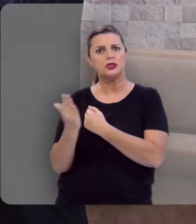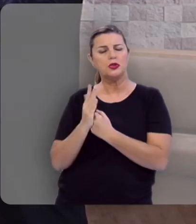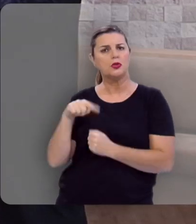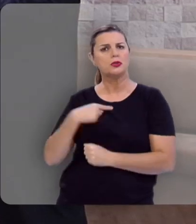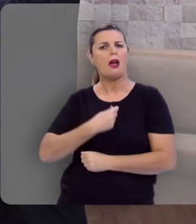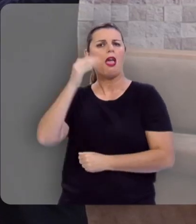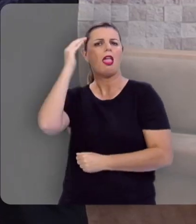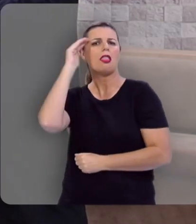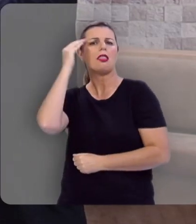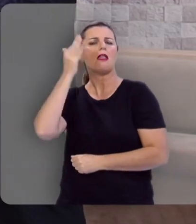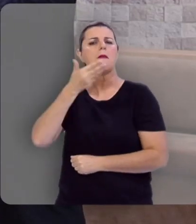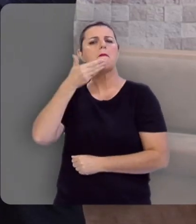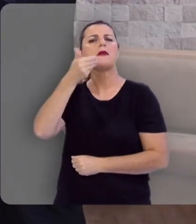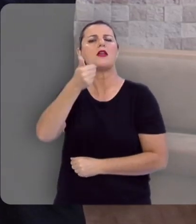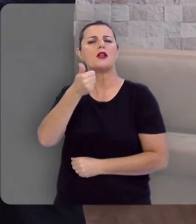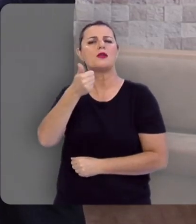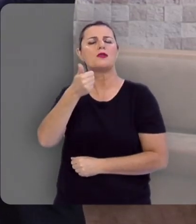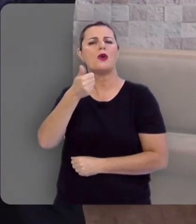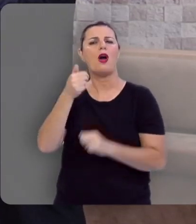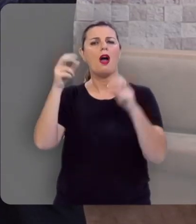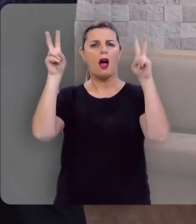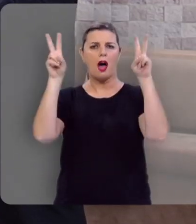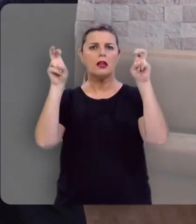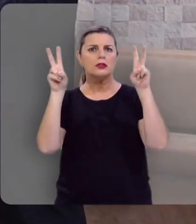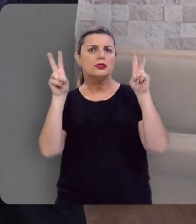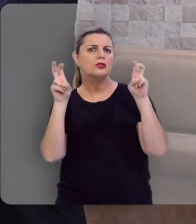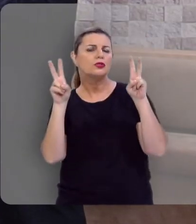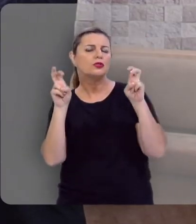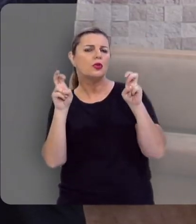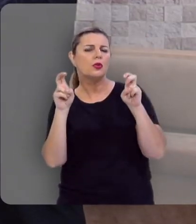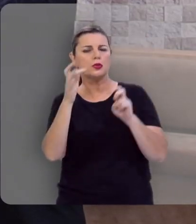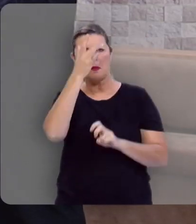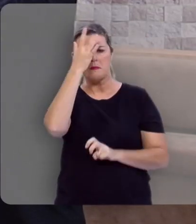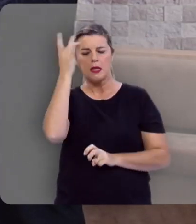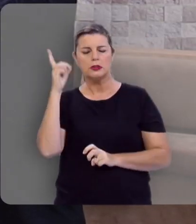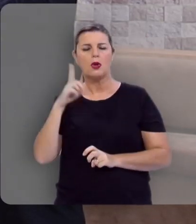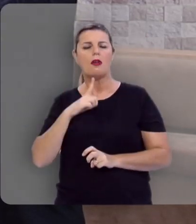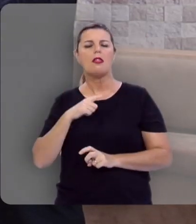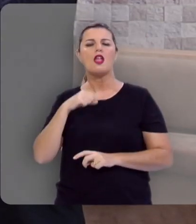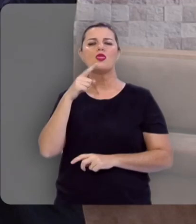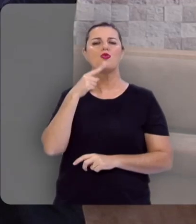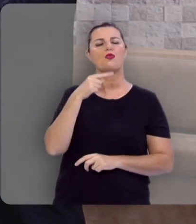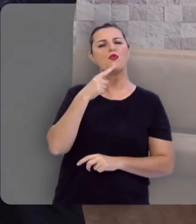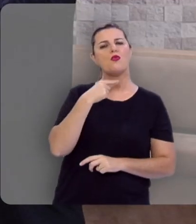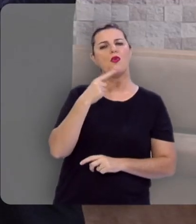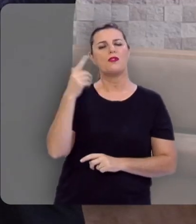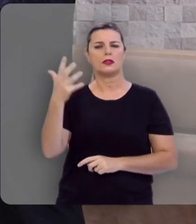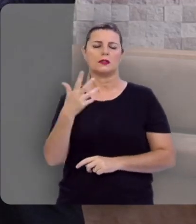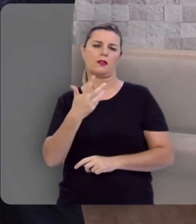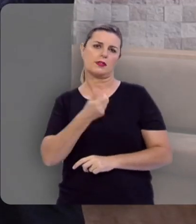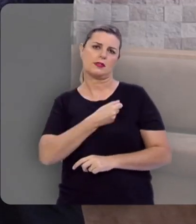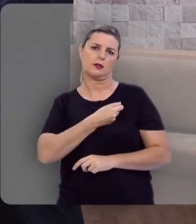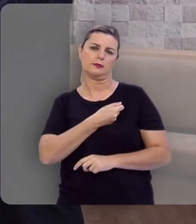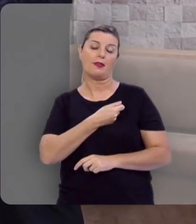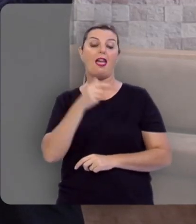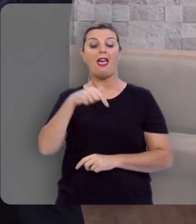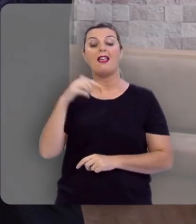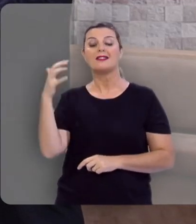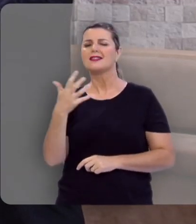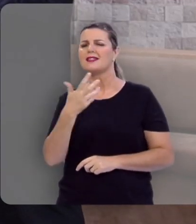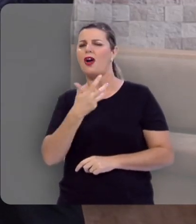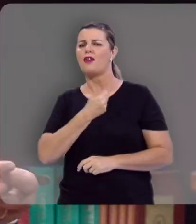a entender mais a respeito de um assunto que muitas pessoas têm dúvida, né? A respeito da salvação. E